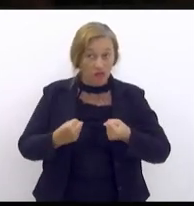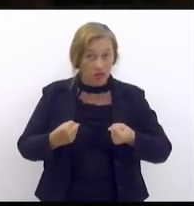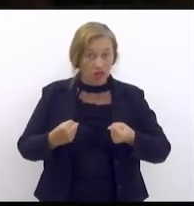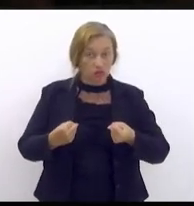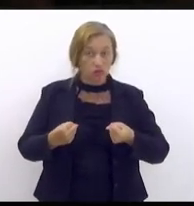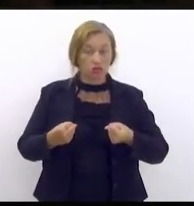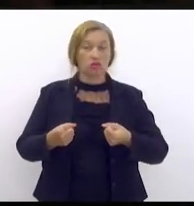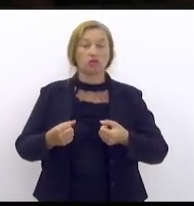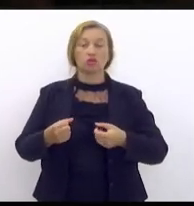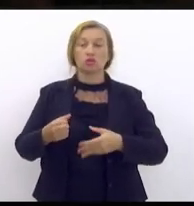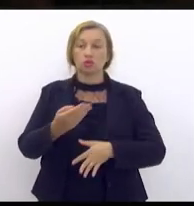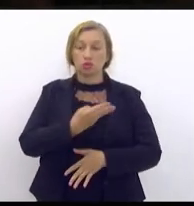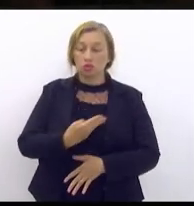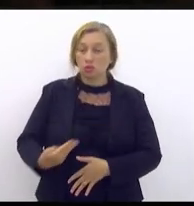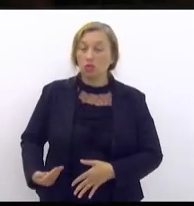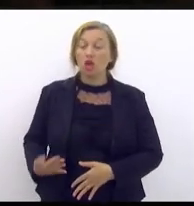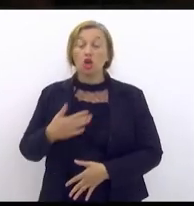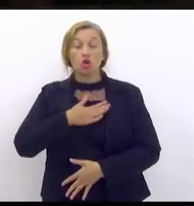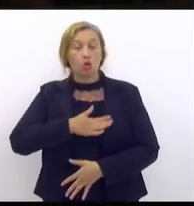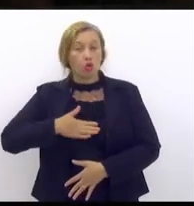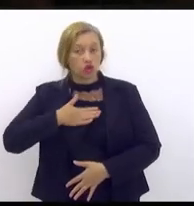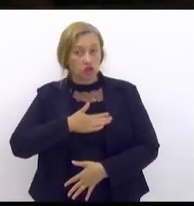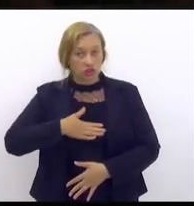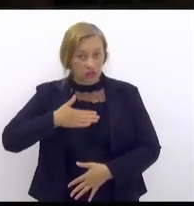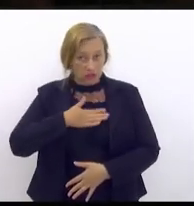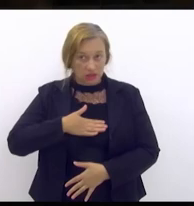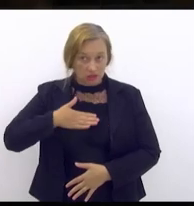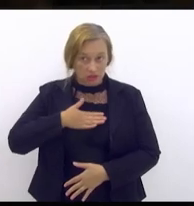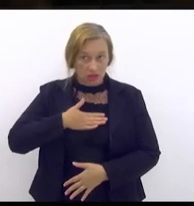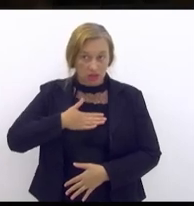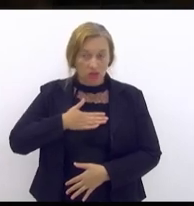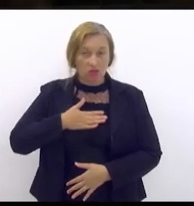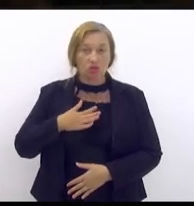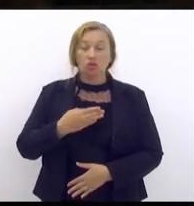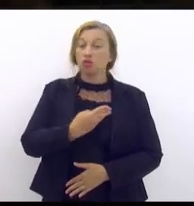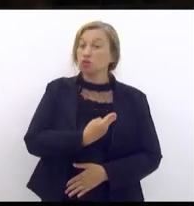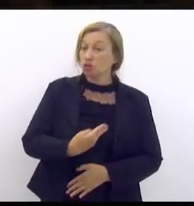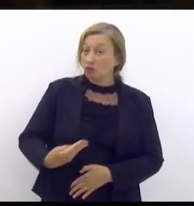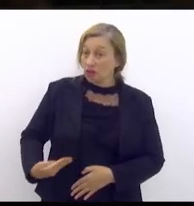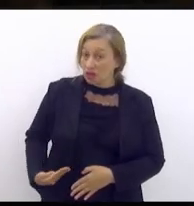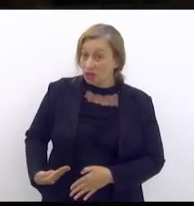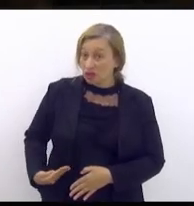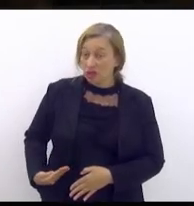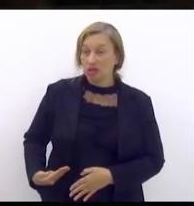pública. E gostaria que os governantes,